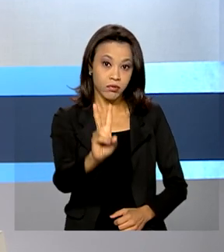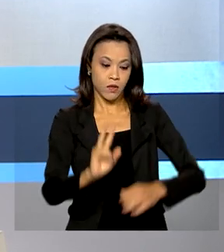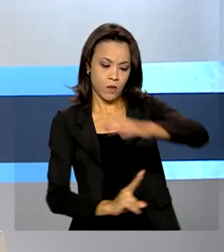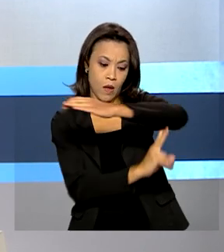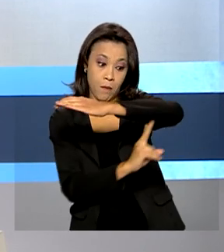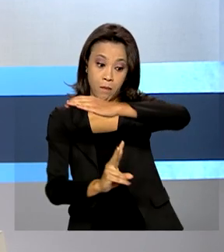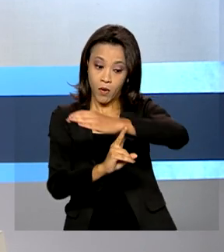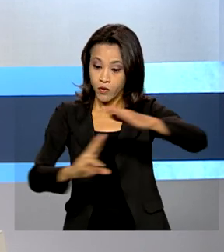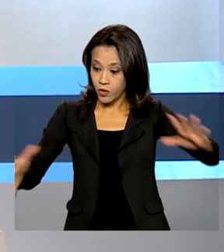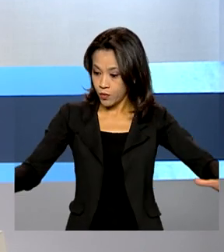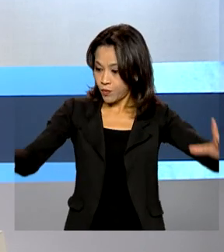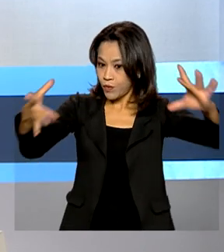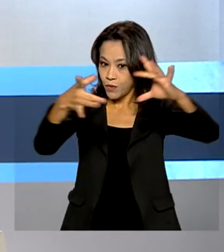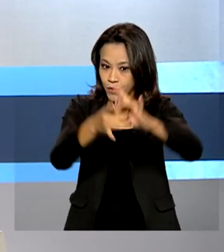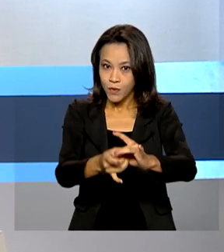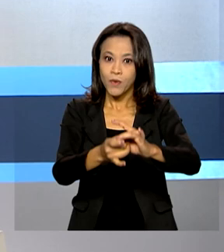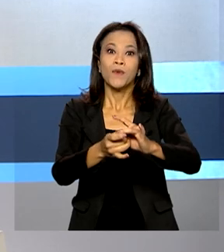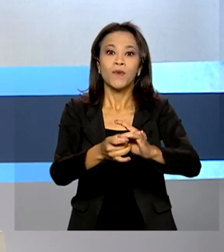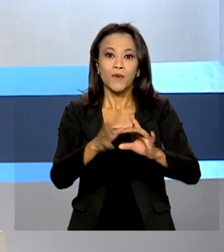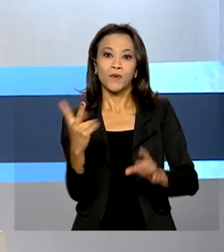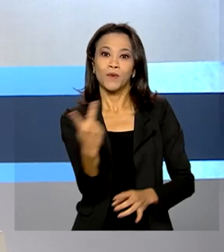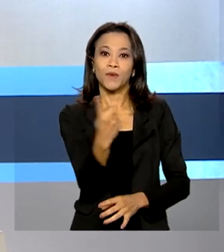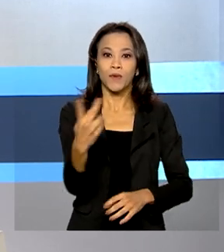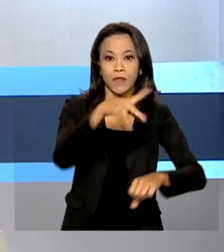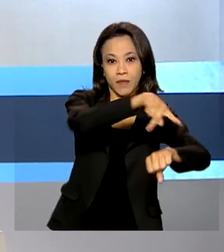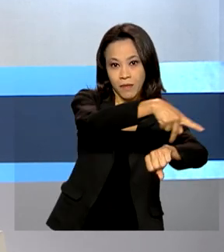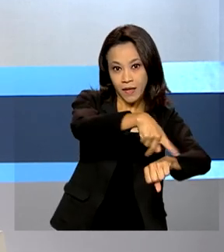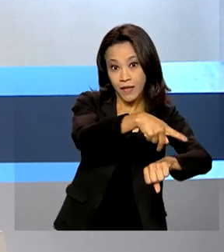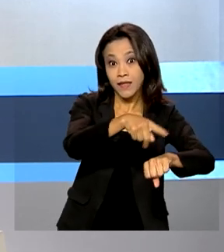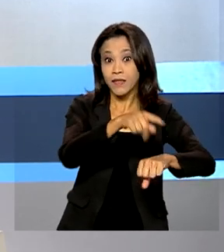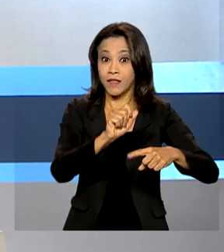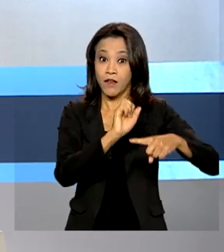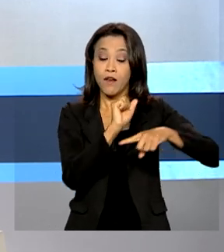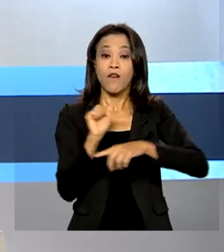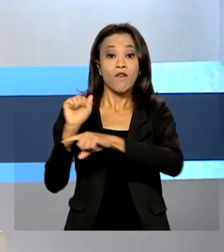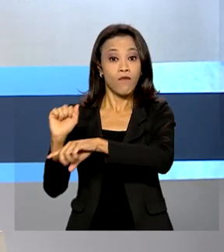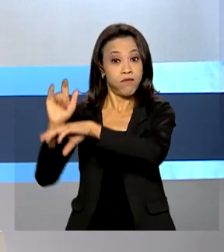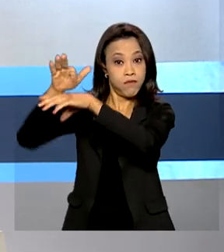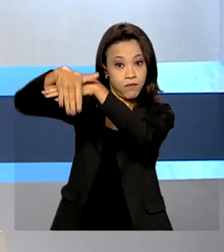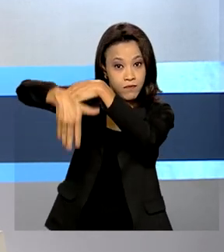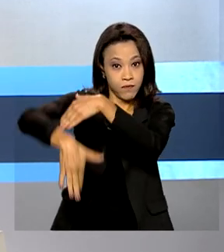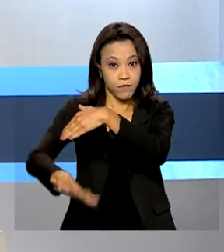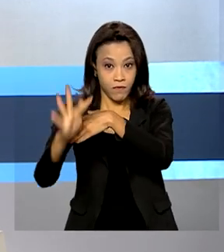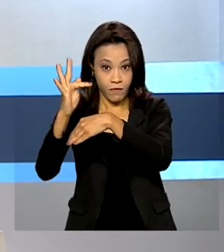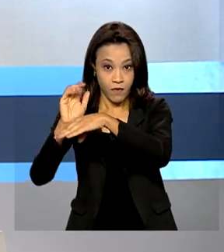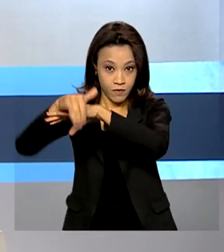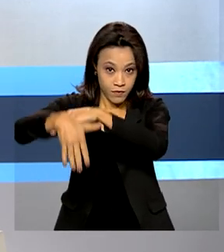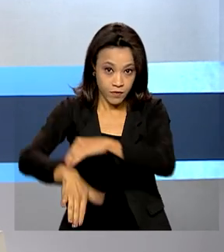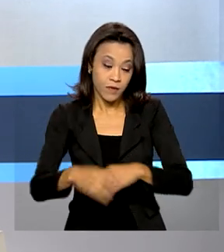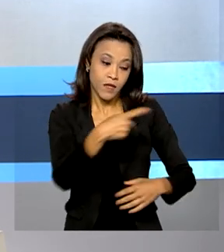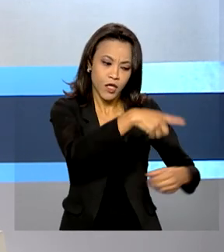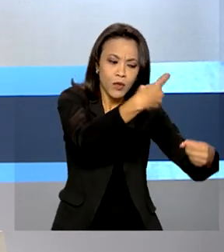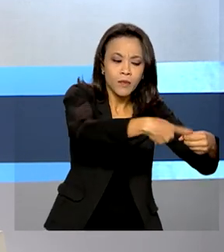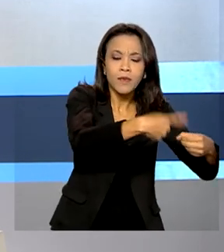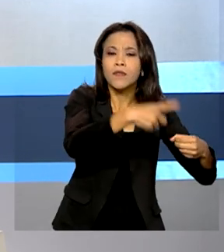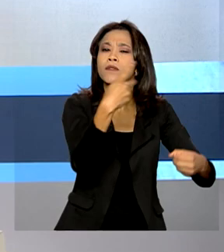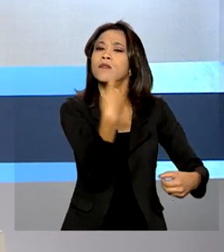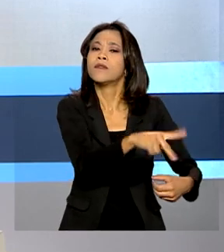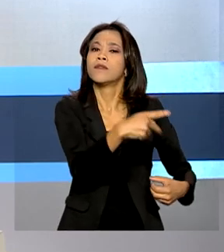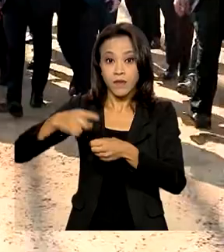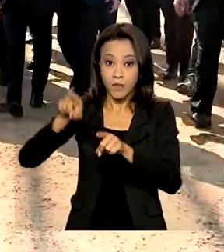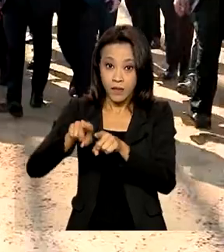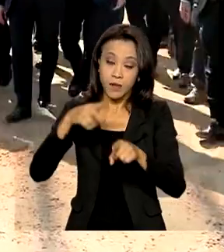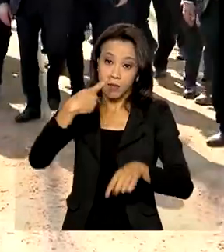ponte da Integração que vai unir os dois países entre Foz do Iguaçu e o município de Presidente Franco no lado